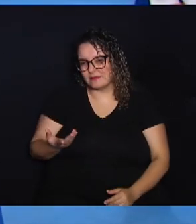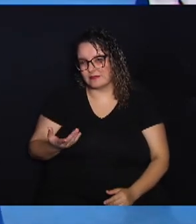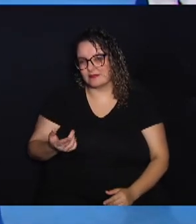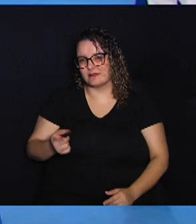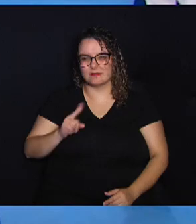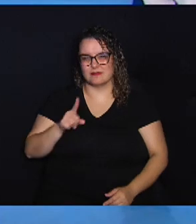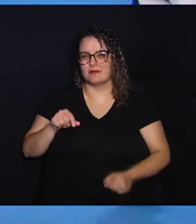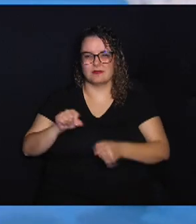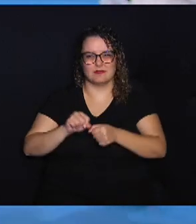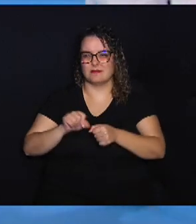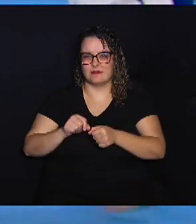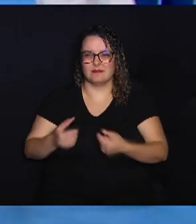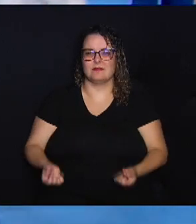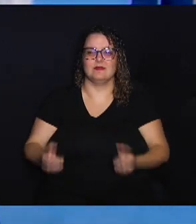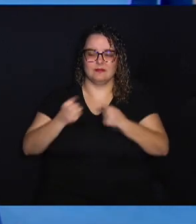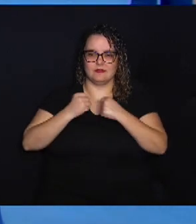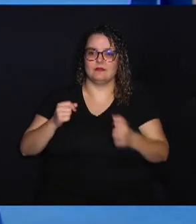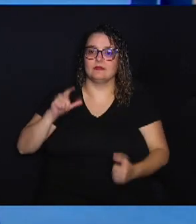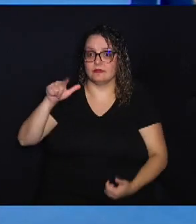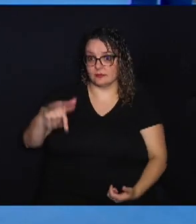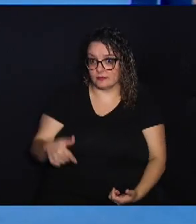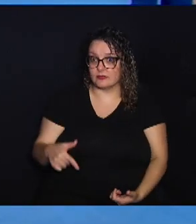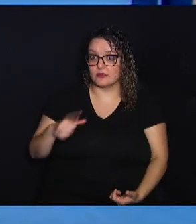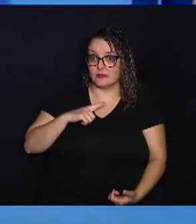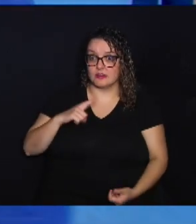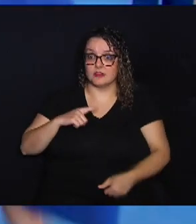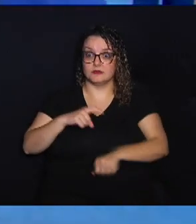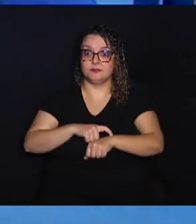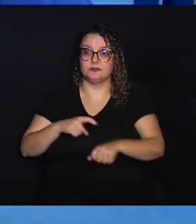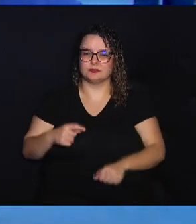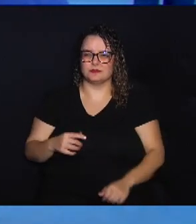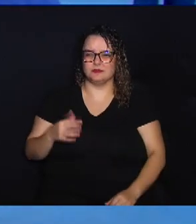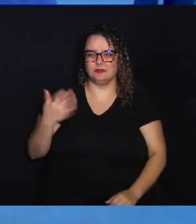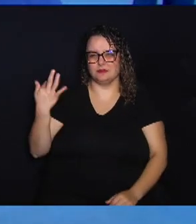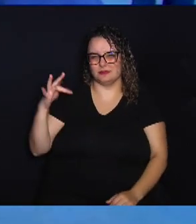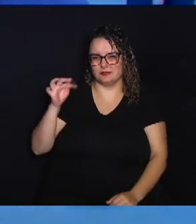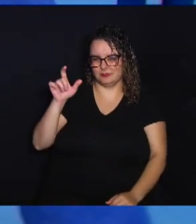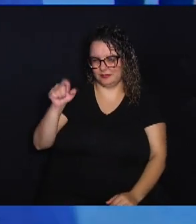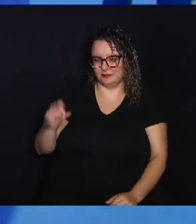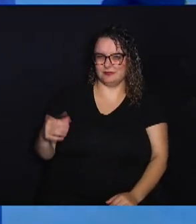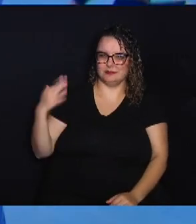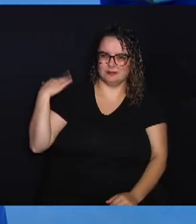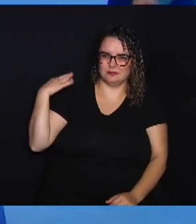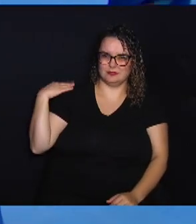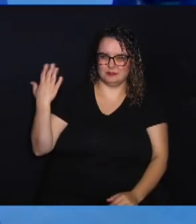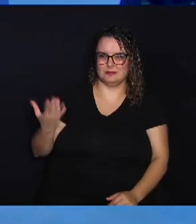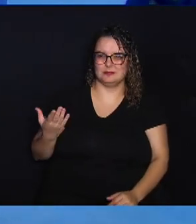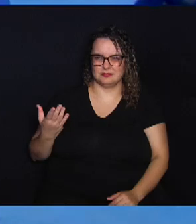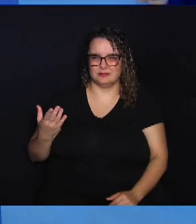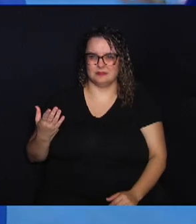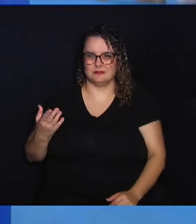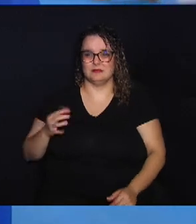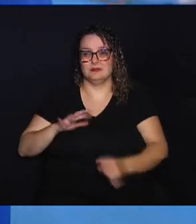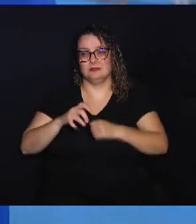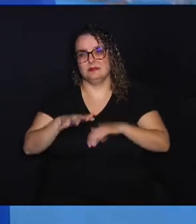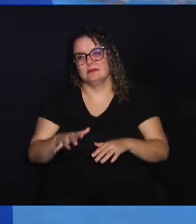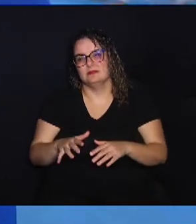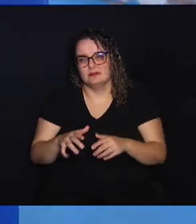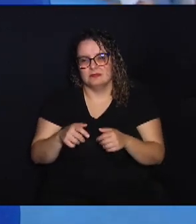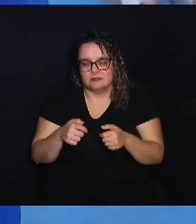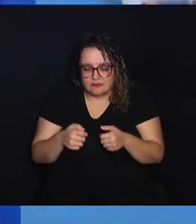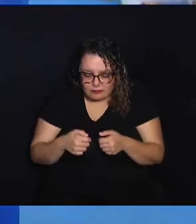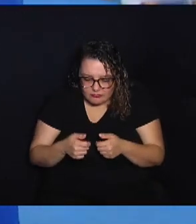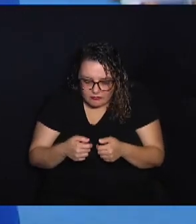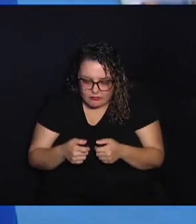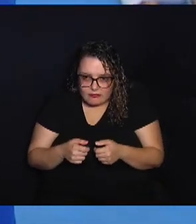muitos exercícios, mas aí depois teve um tempo que eu senti uma dor na coluna porque ela cresceu de mau jeito por causa da pandemia, que eu ficava muito curvado,